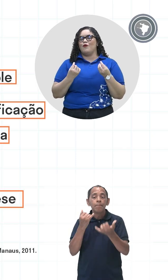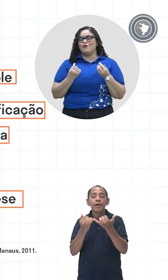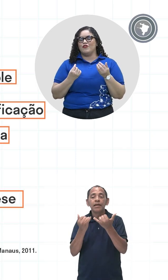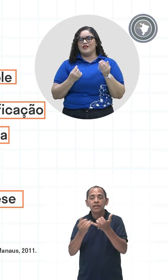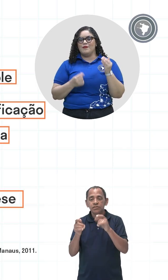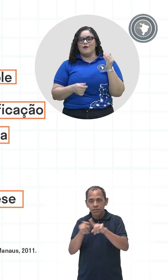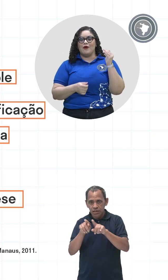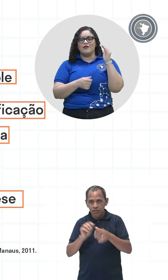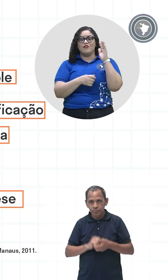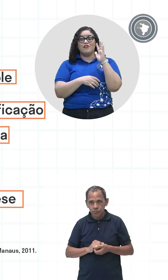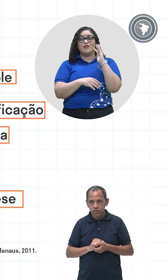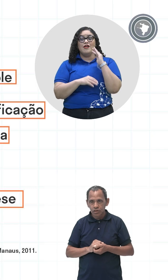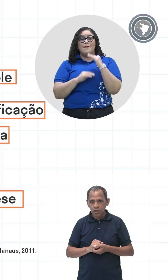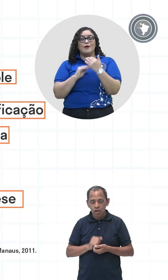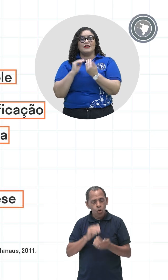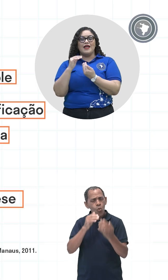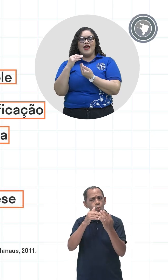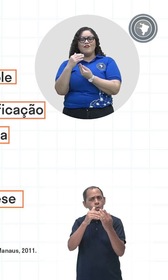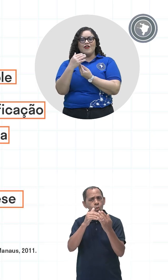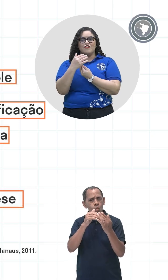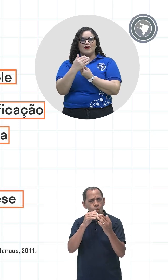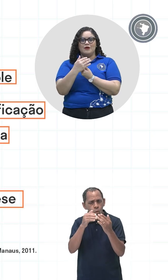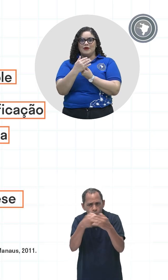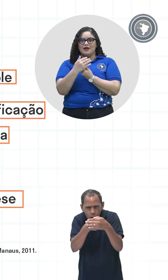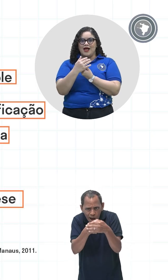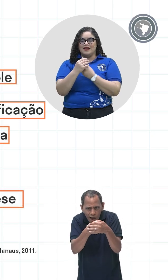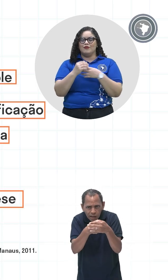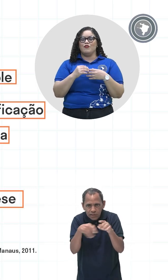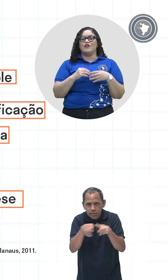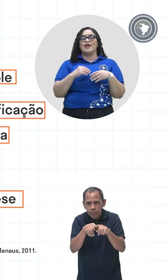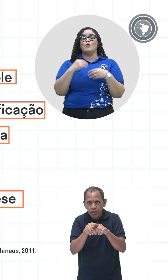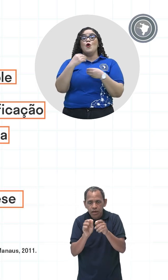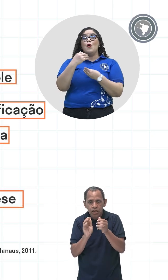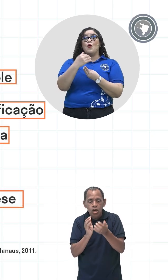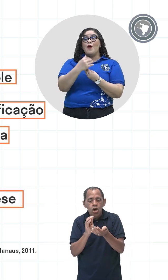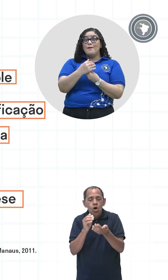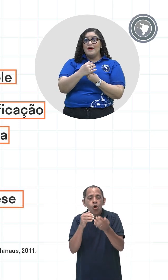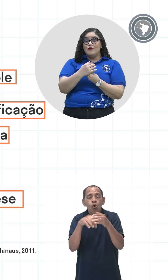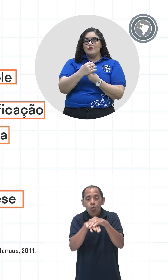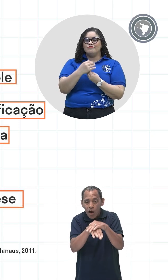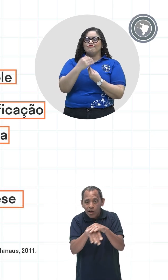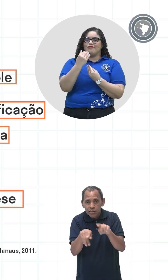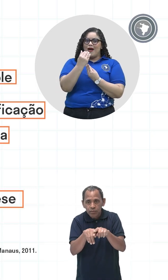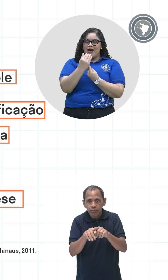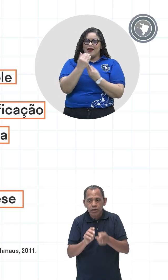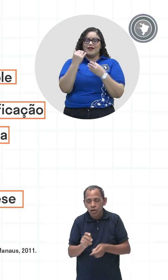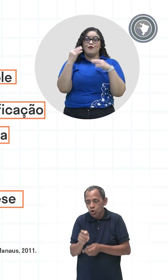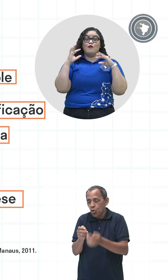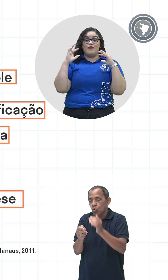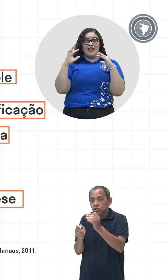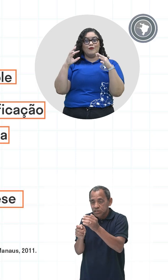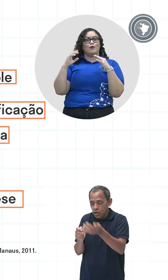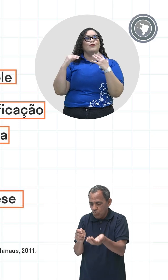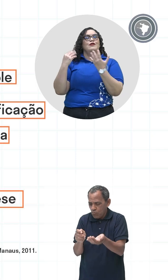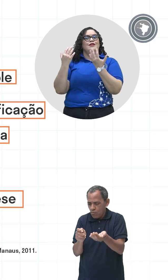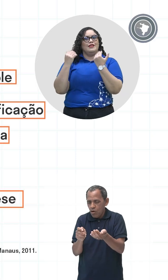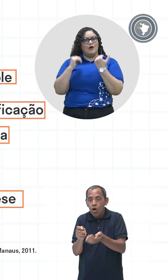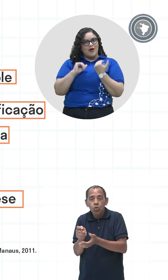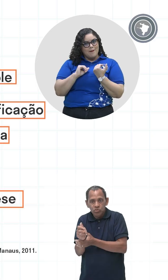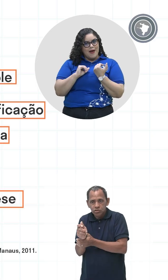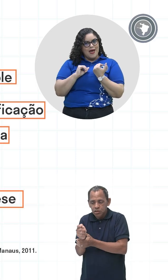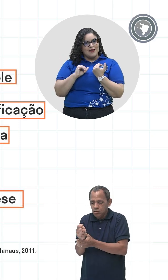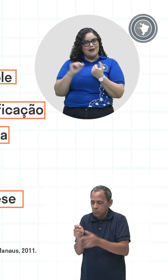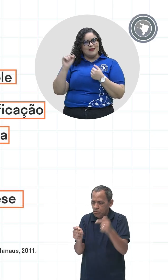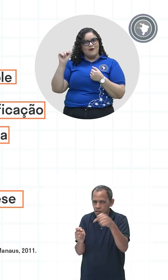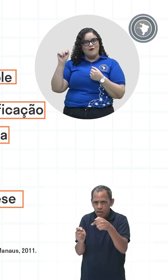guardo-a na concha da mão. É quando a gente protege a chama ali do isqueiro com a mão, para que o vento